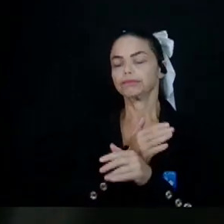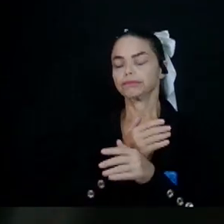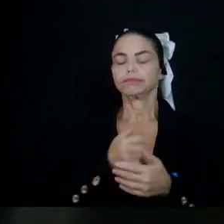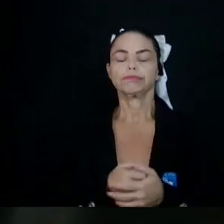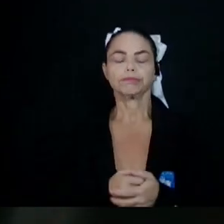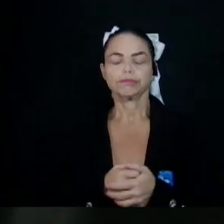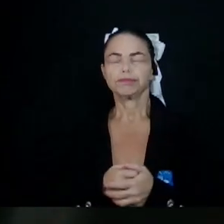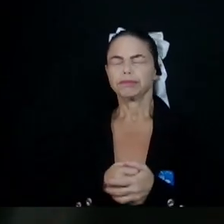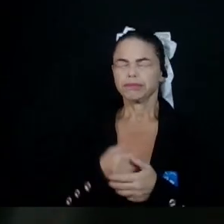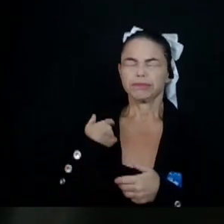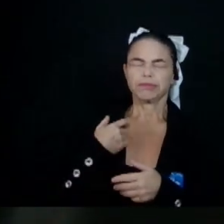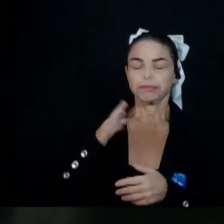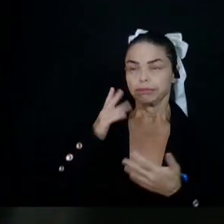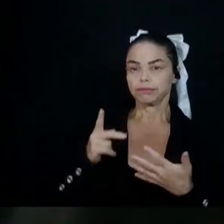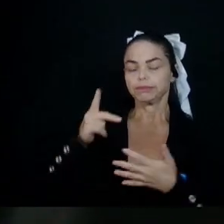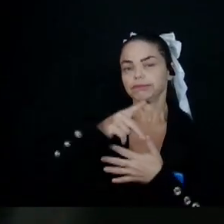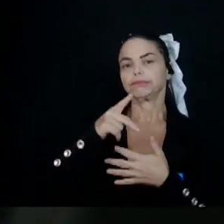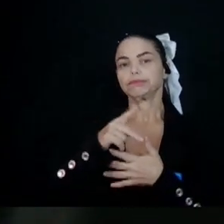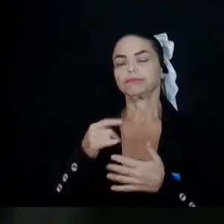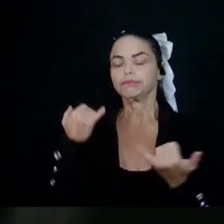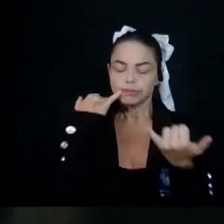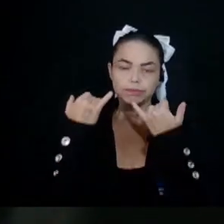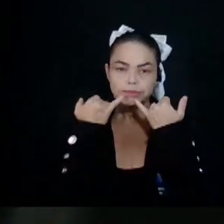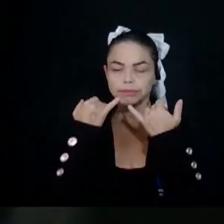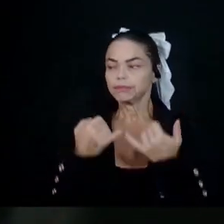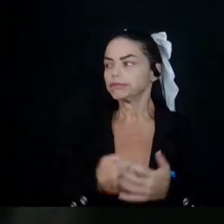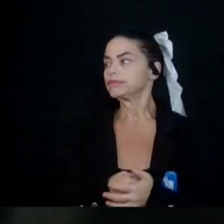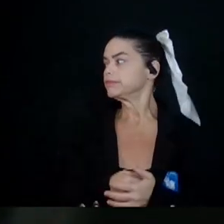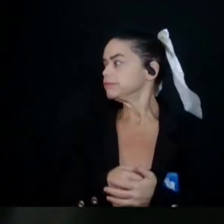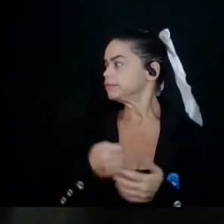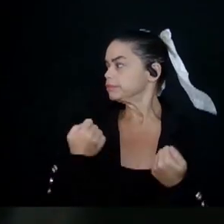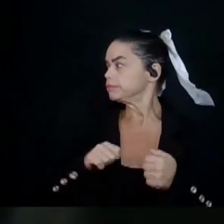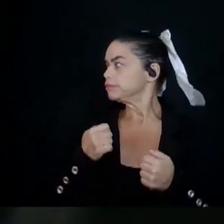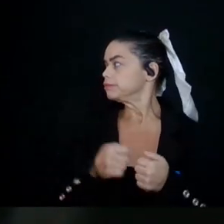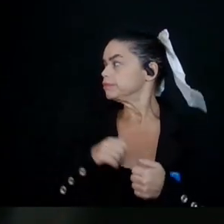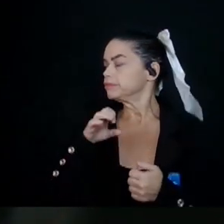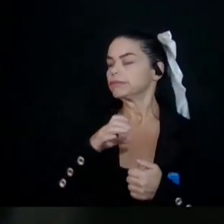a prioridade é a informação, a gente precisa entender, e